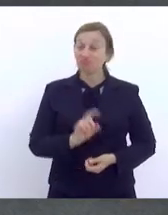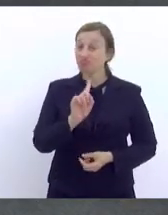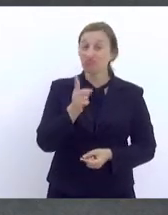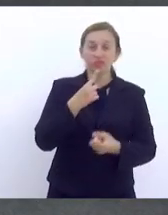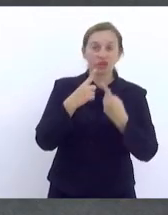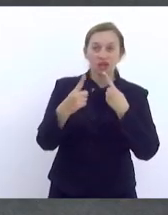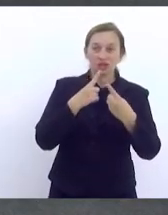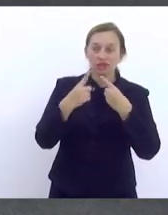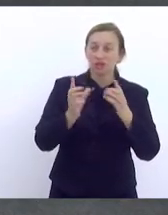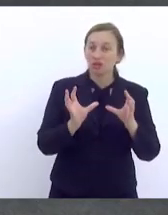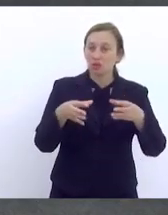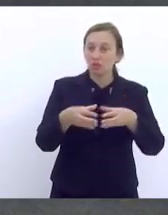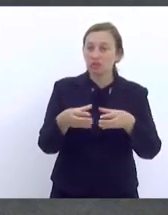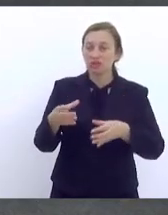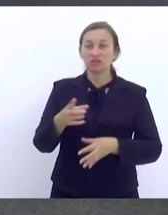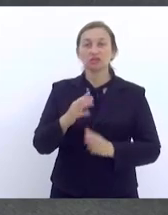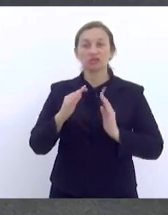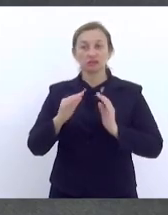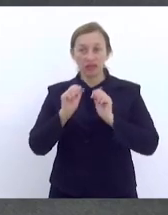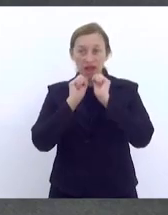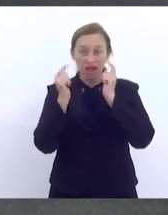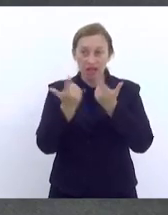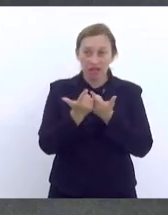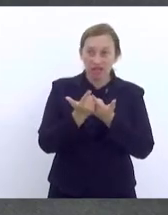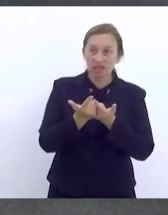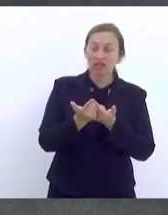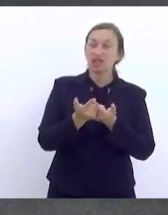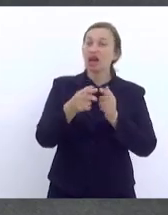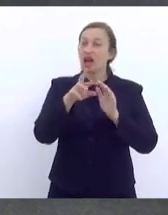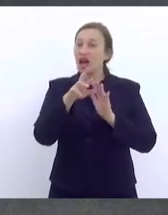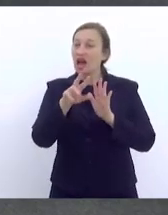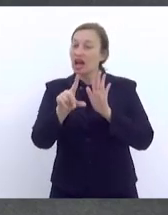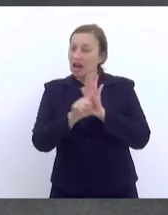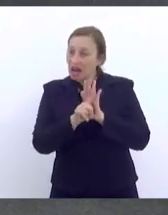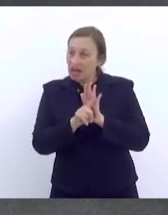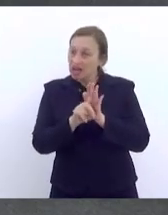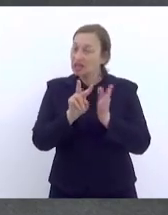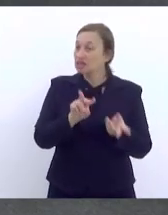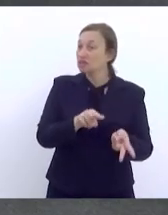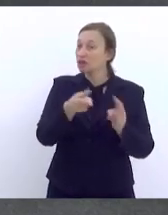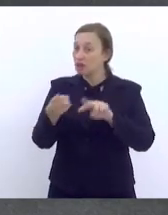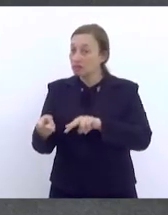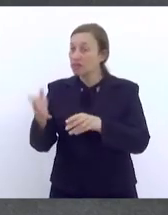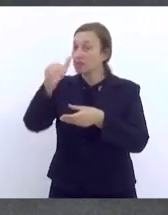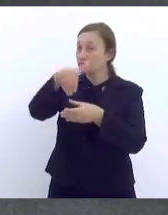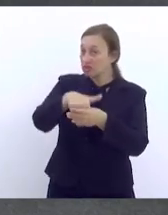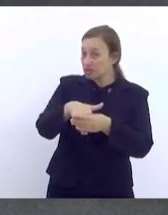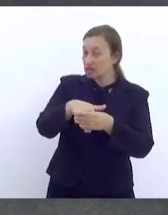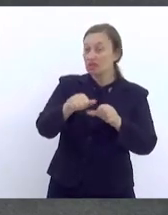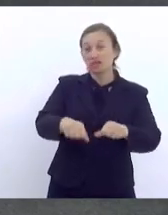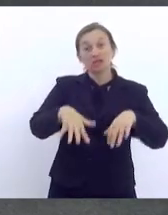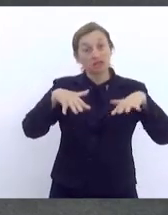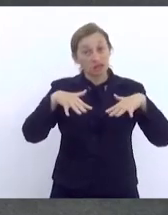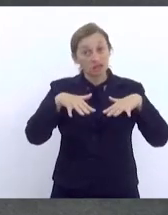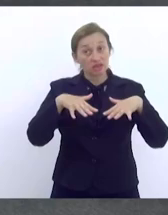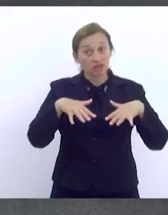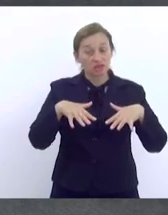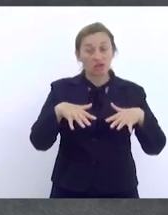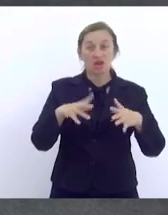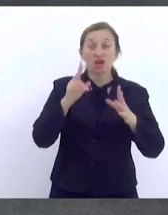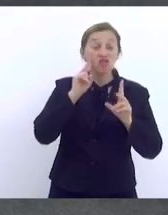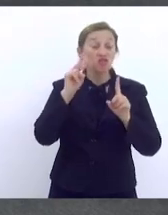discutir com as comissões nessa casa as medidas as leis que serão encaminhadas para votação no plenário da Assembleia que